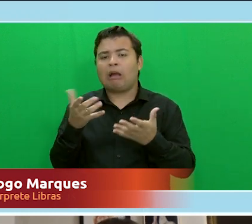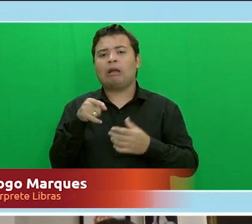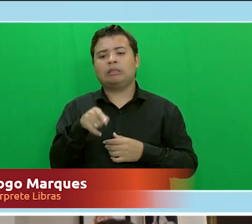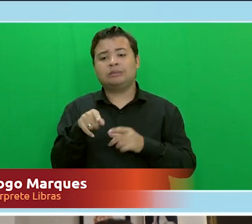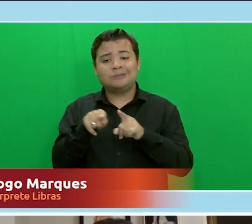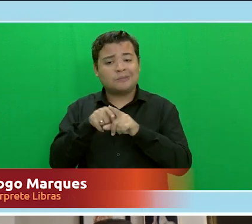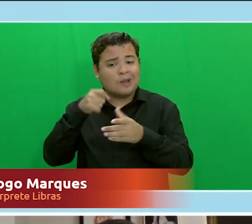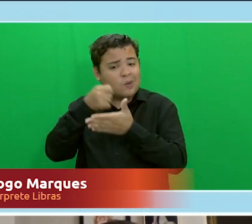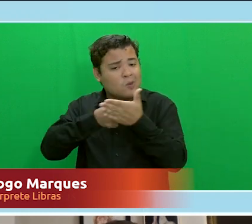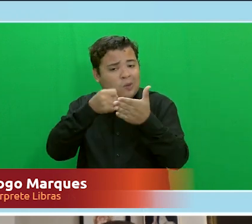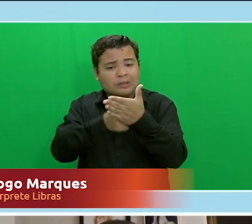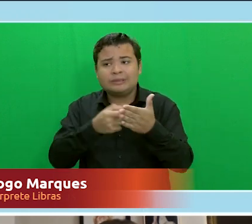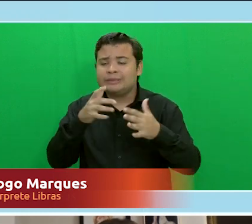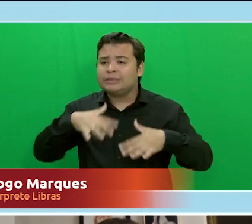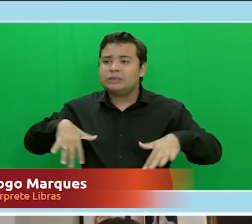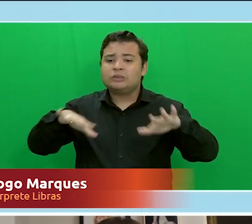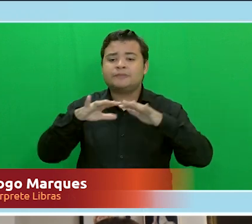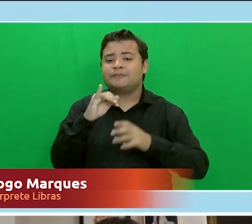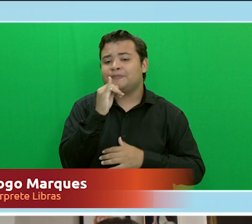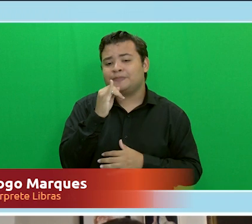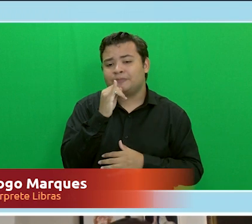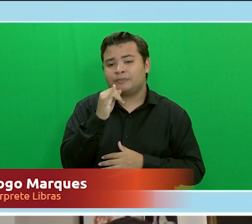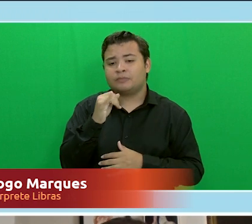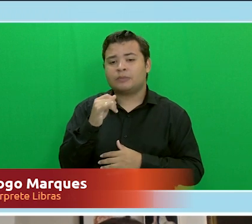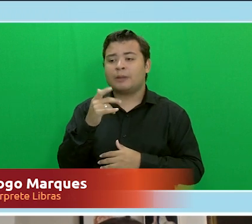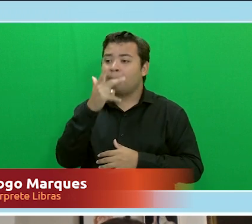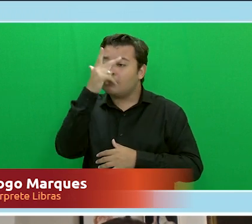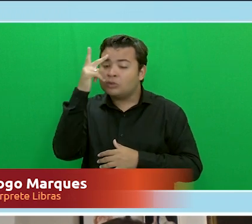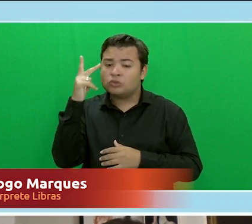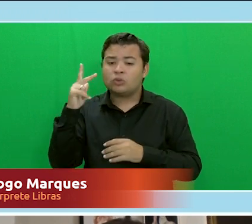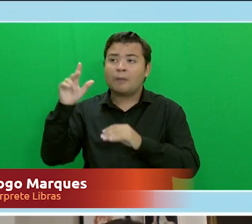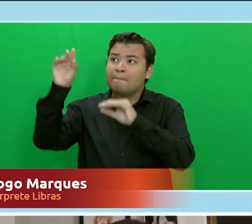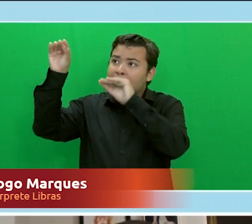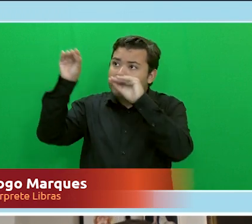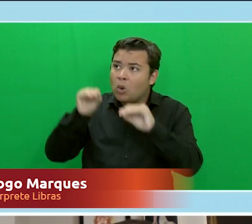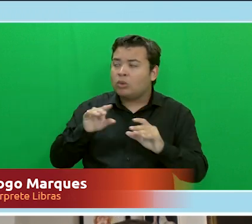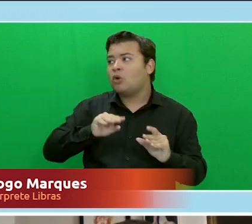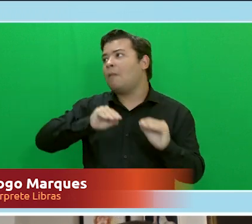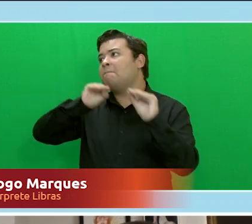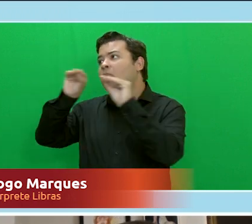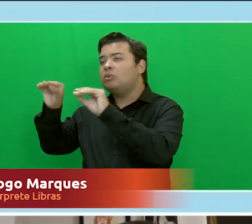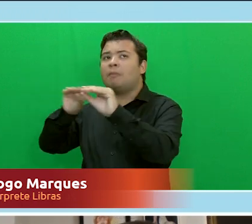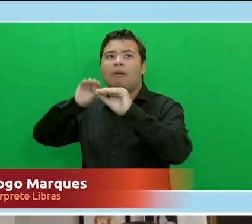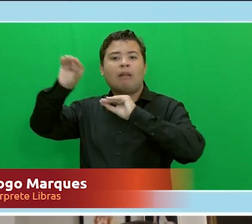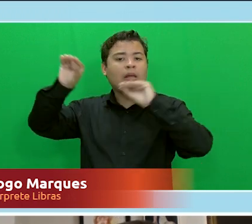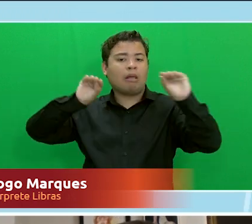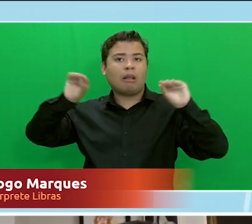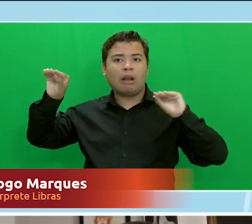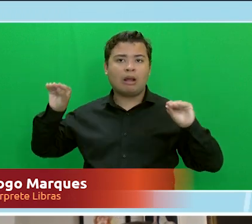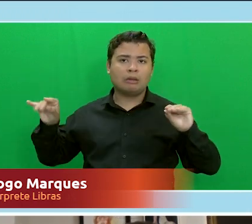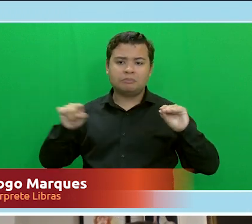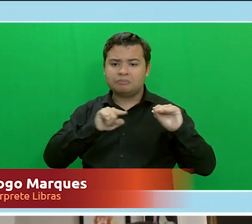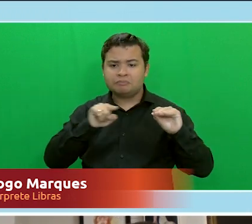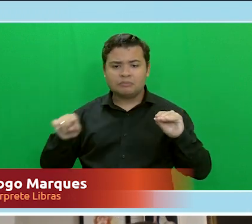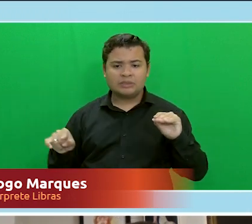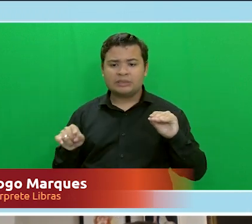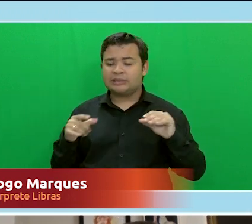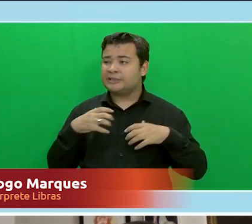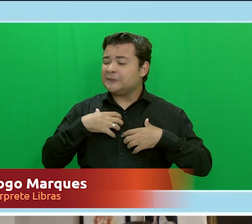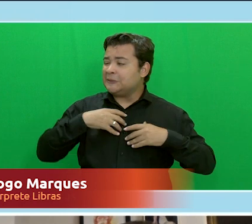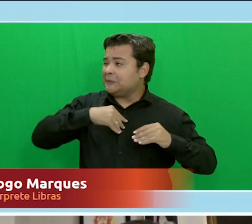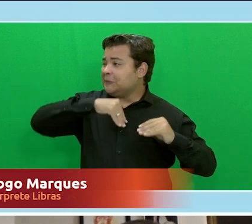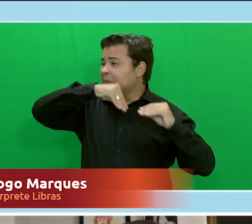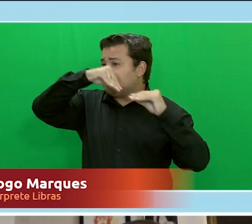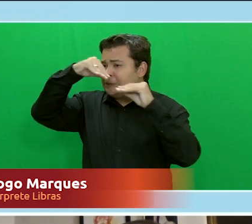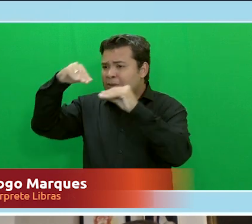Né? Todo mundo, por exemplo, se você vai falar de quem migra, migrar para muita gente é uma coisa